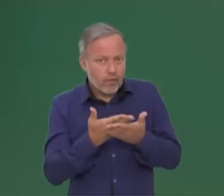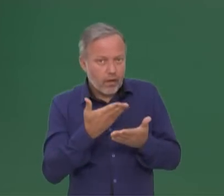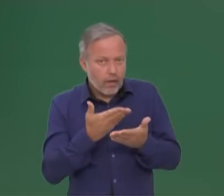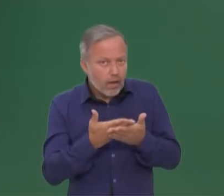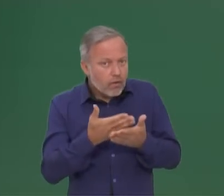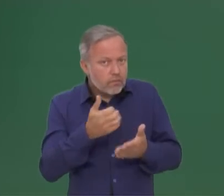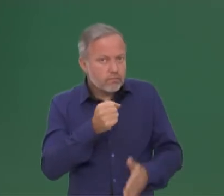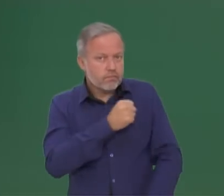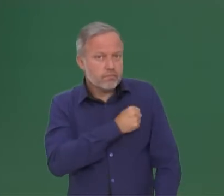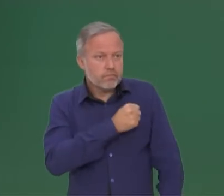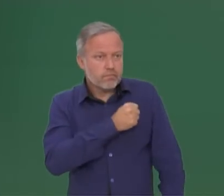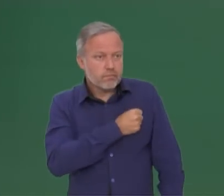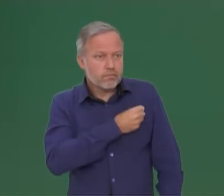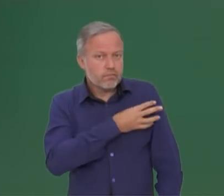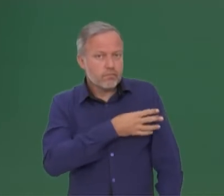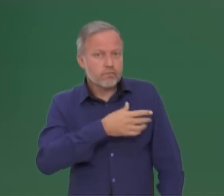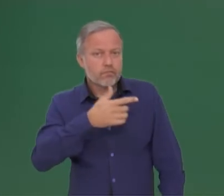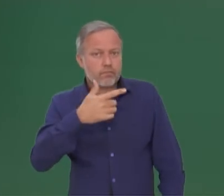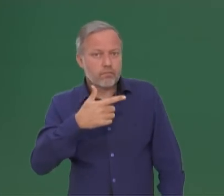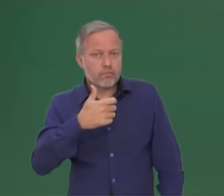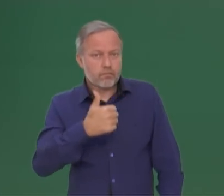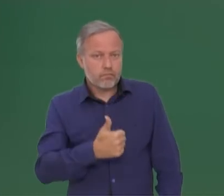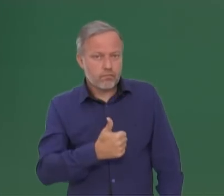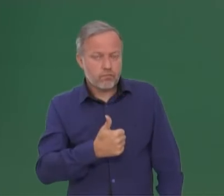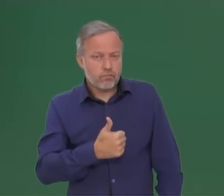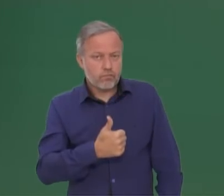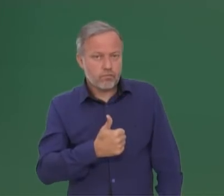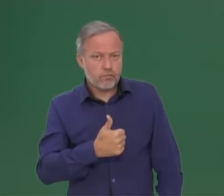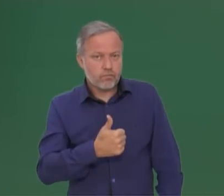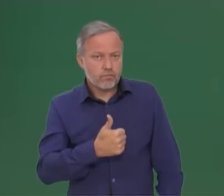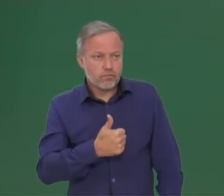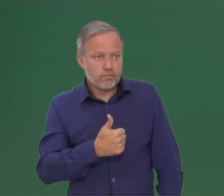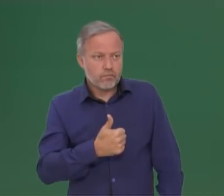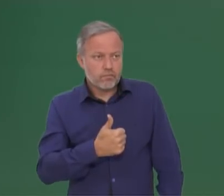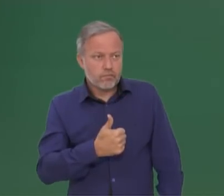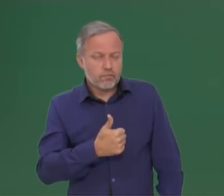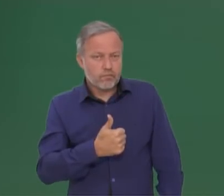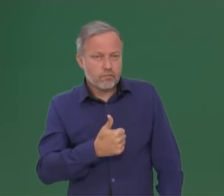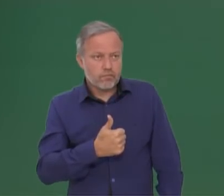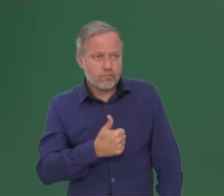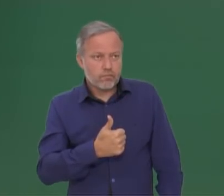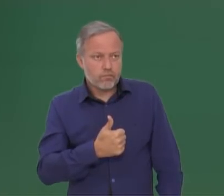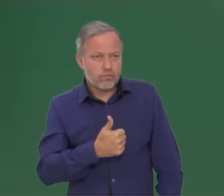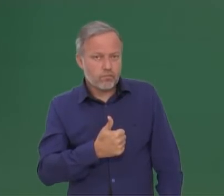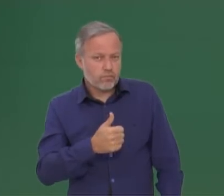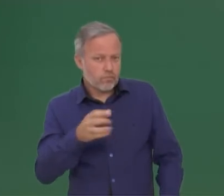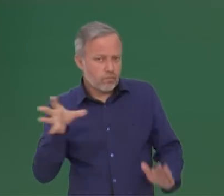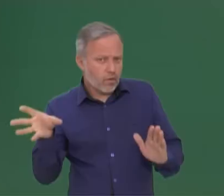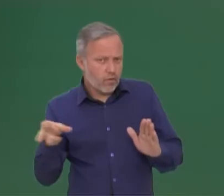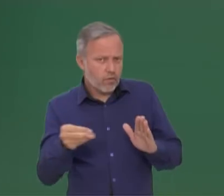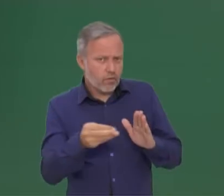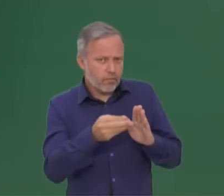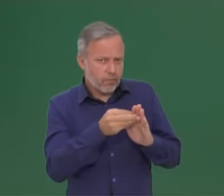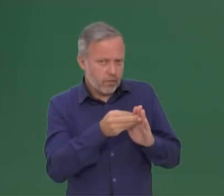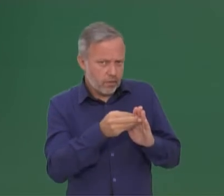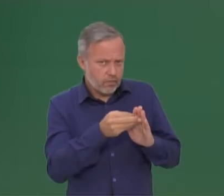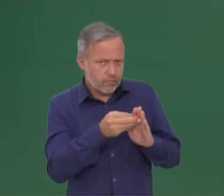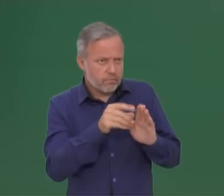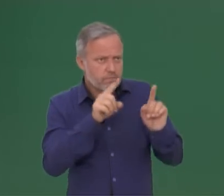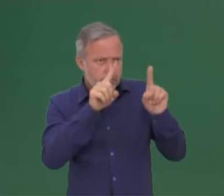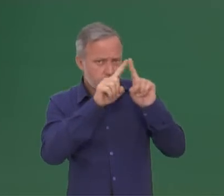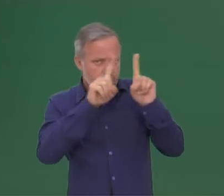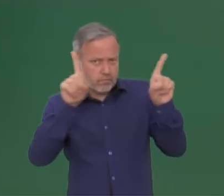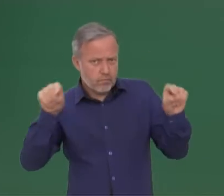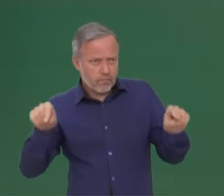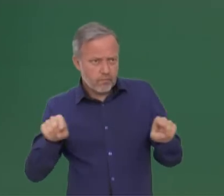aula, 21 componentes da célula. Marca, registra esse mapa